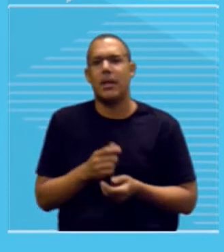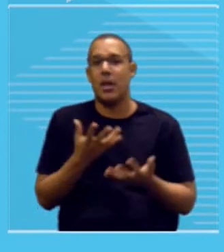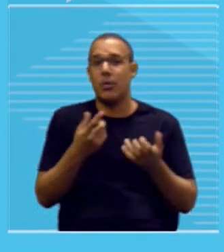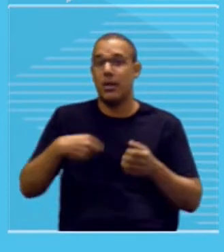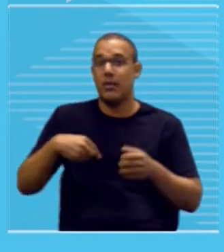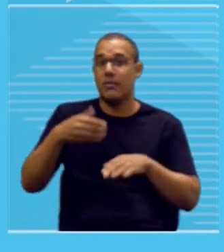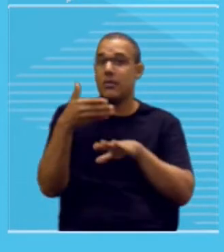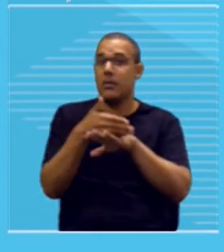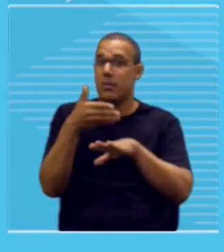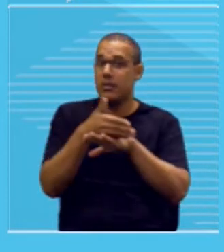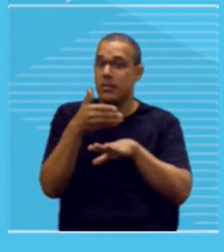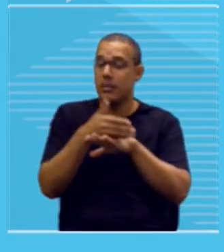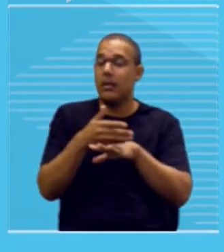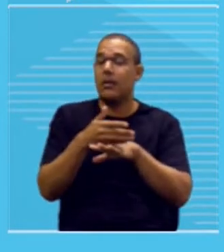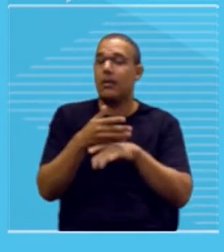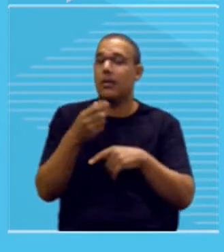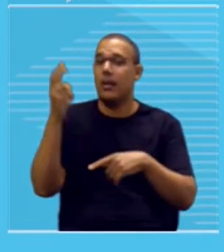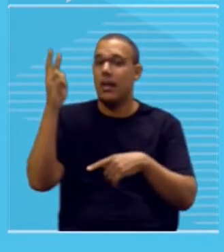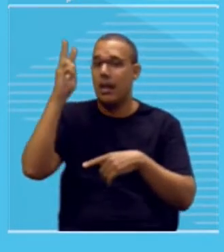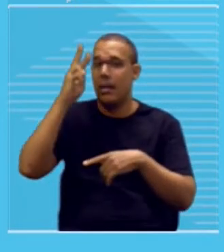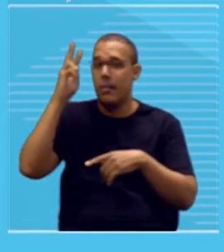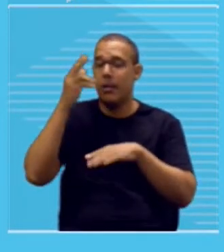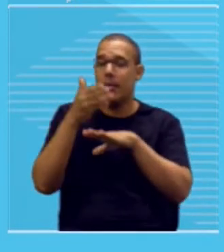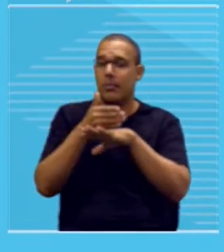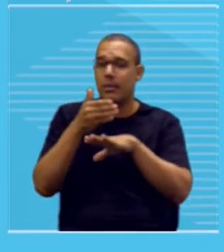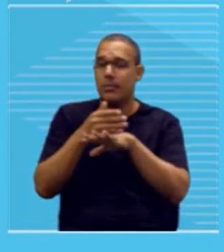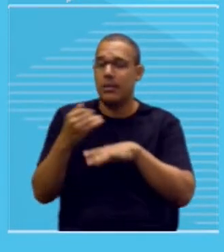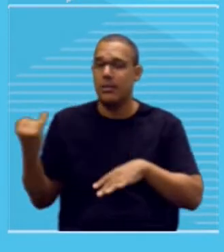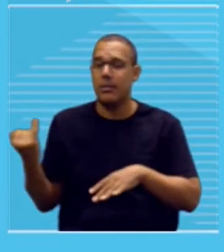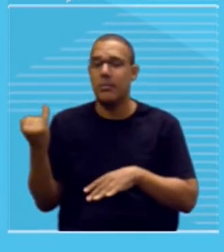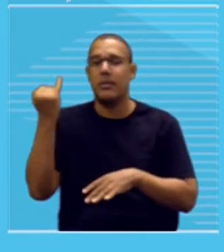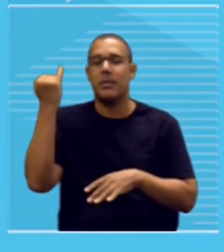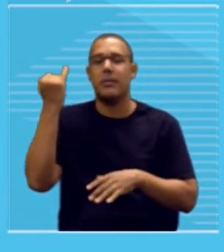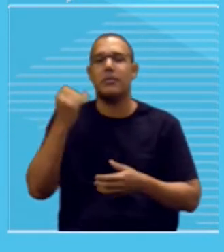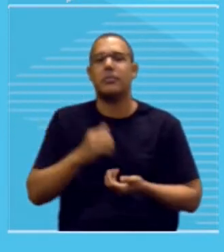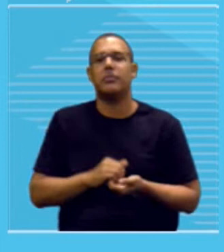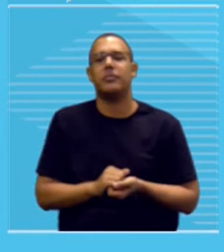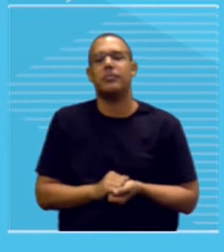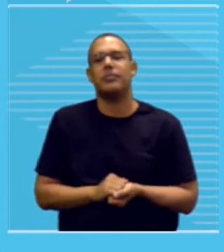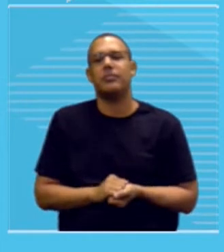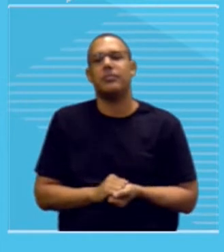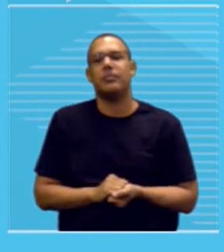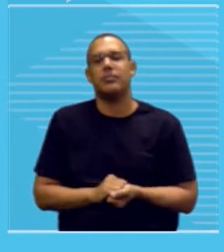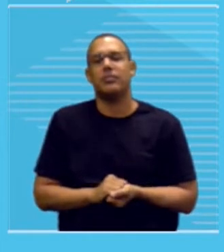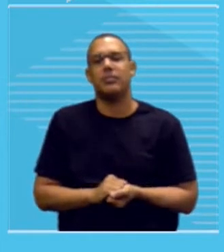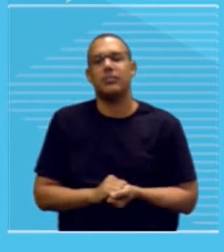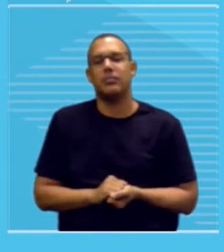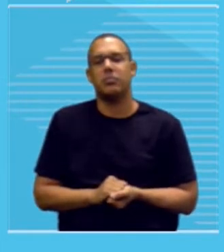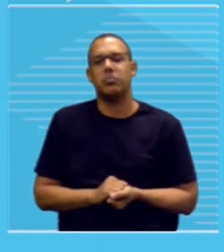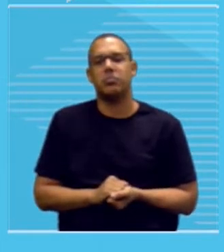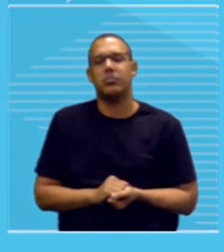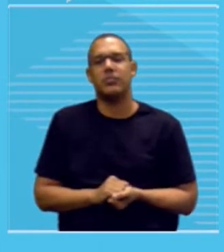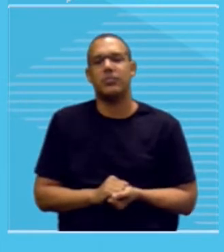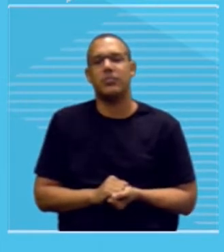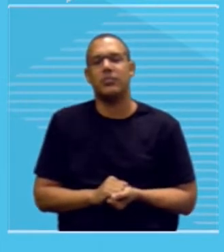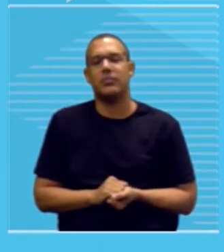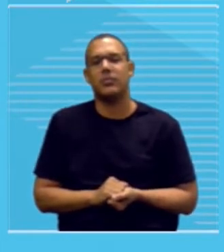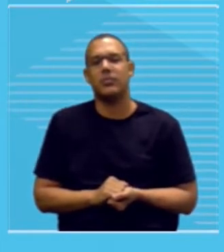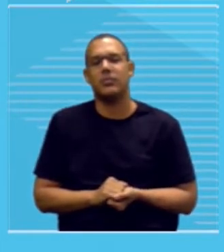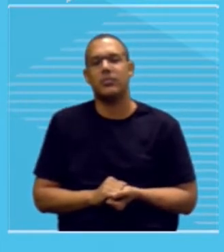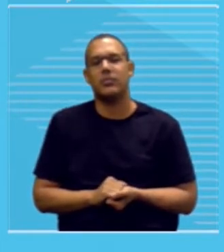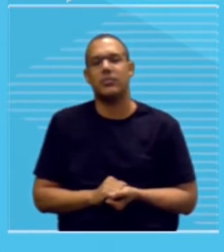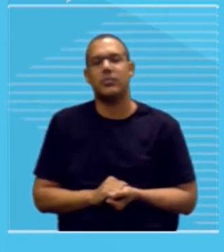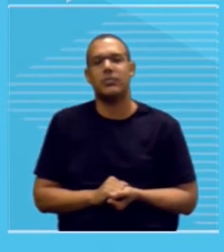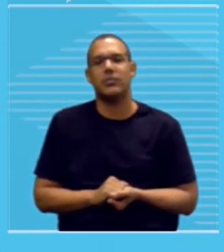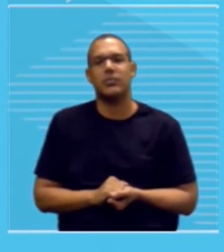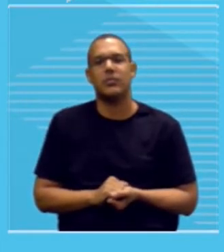certo não hein participação de vocês é preciosa lembre-se disso a participação de vocês é essencial